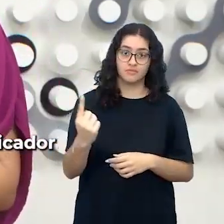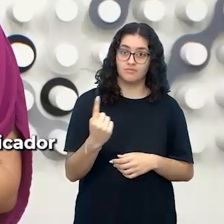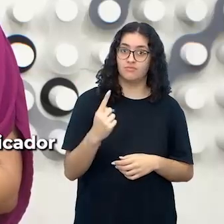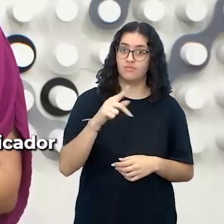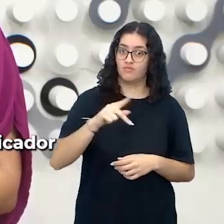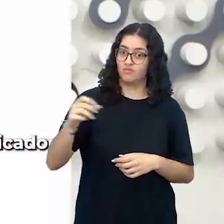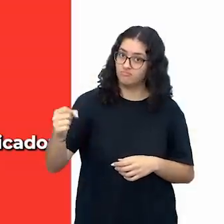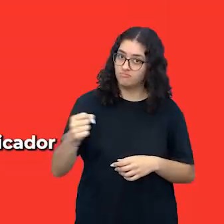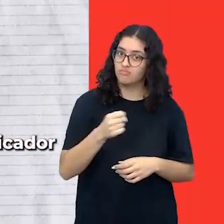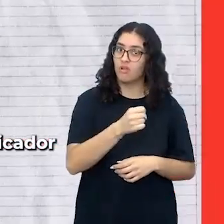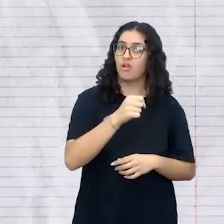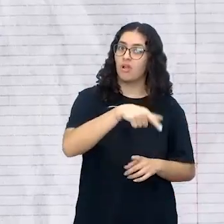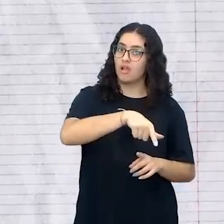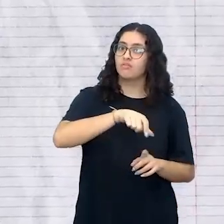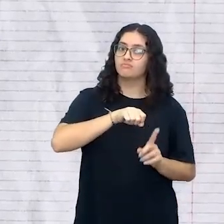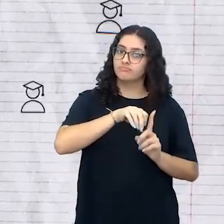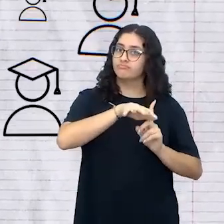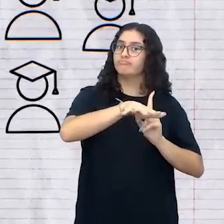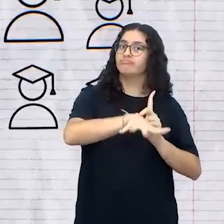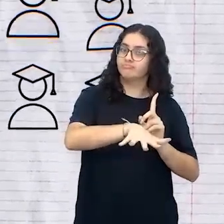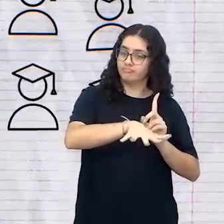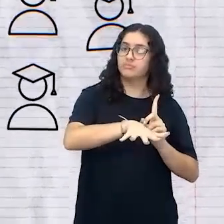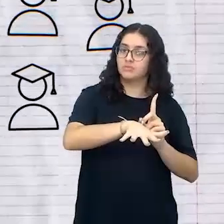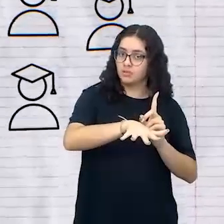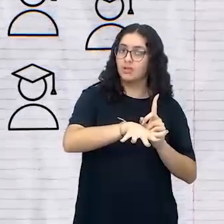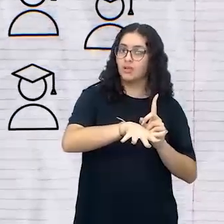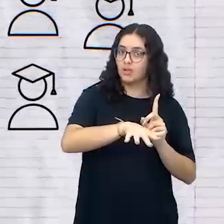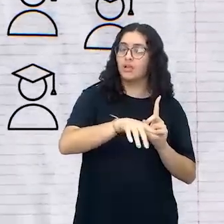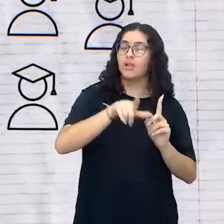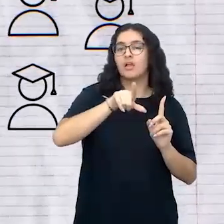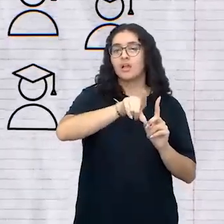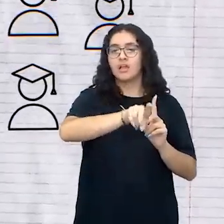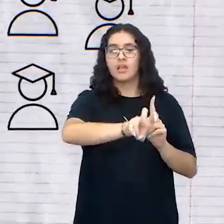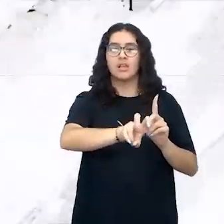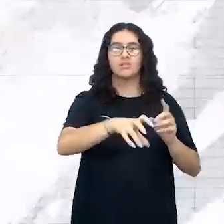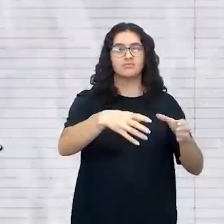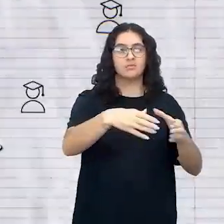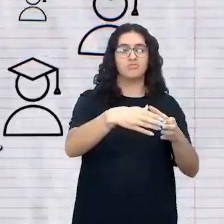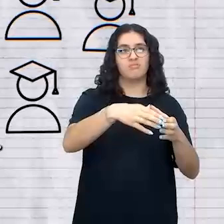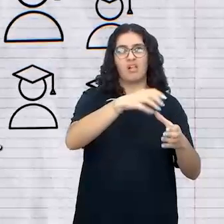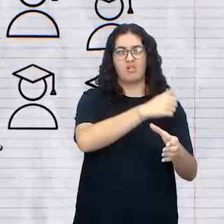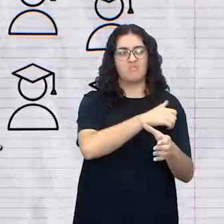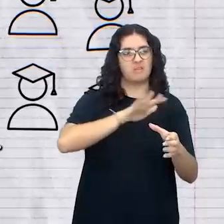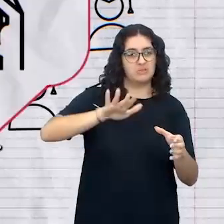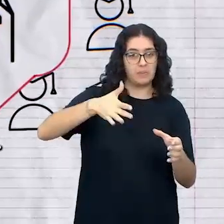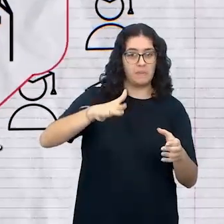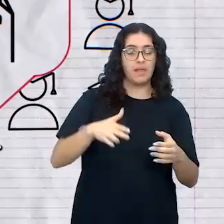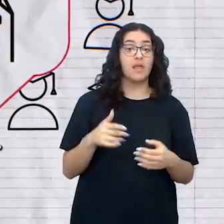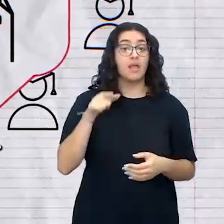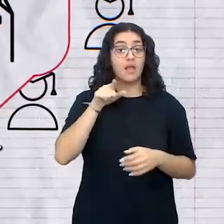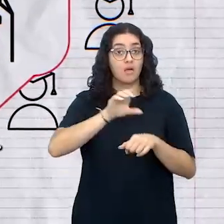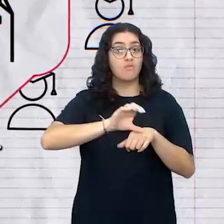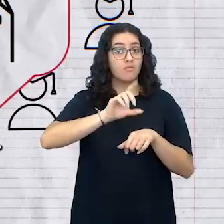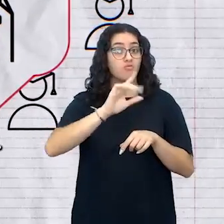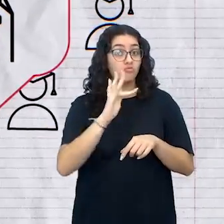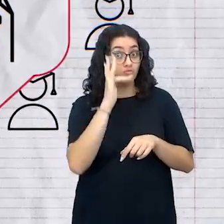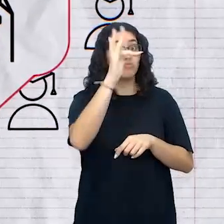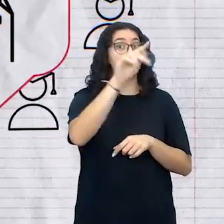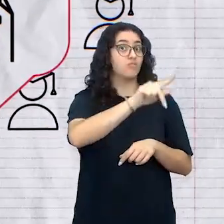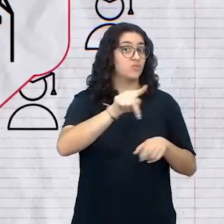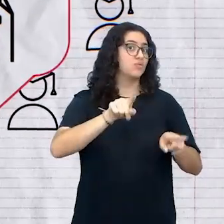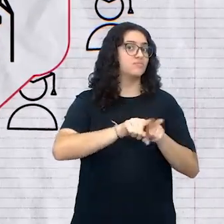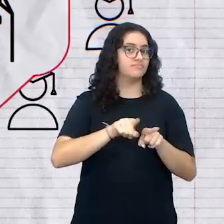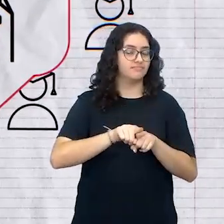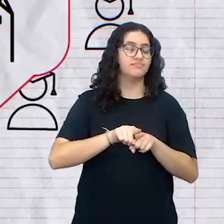vai ser um professor multiplicador, e esse professor vai ter uma turma com até 15 cursistas. Esses cursistas também serão professores. E